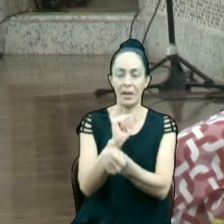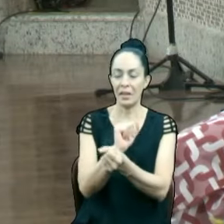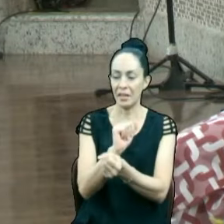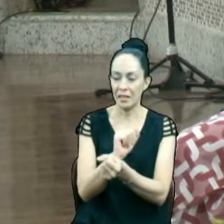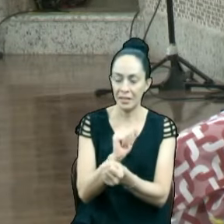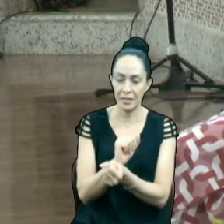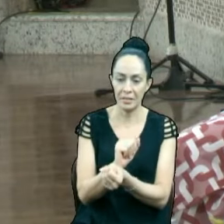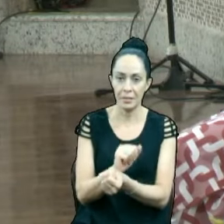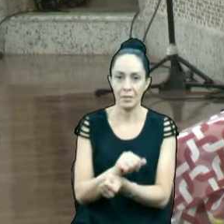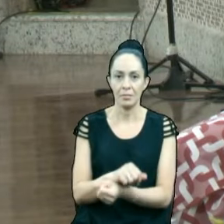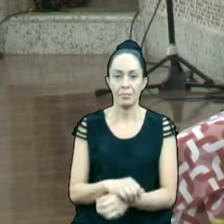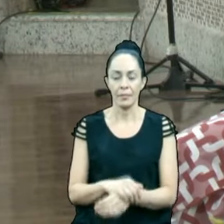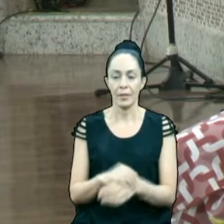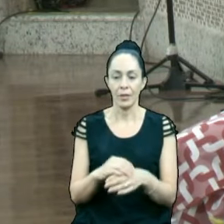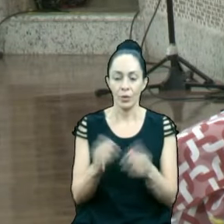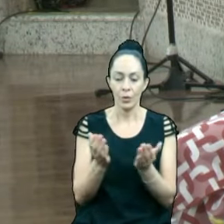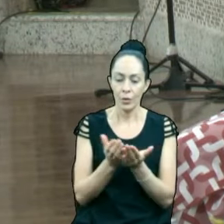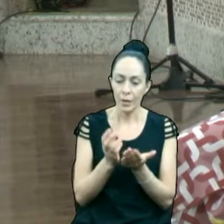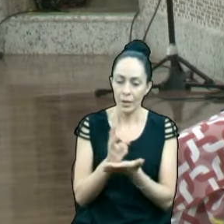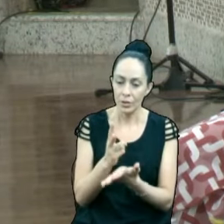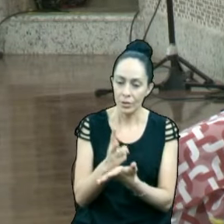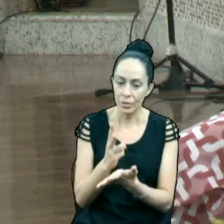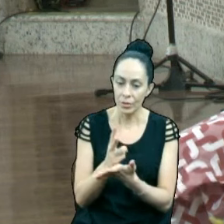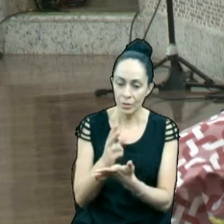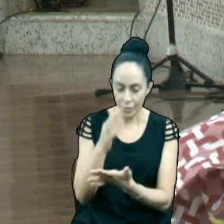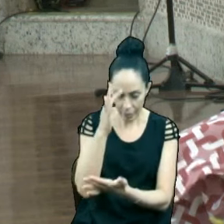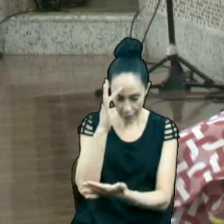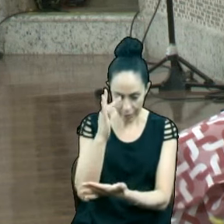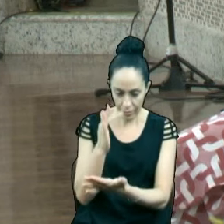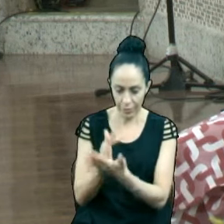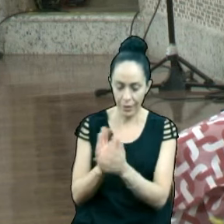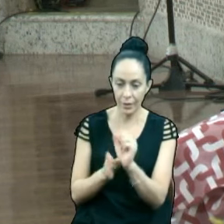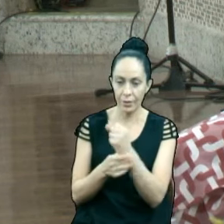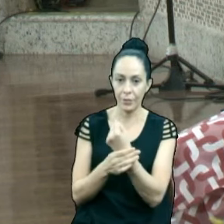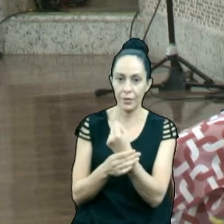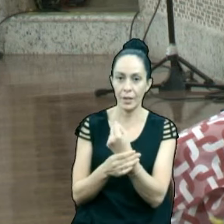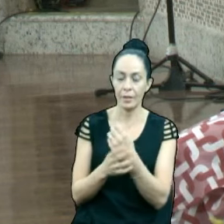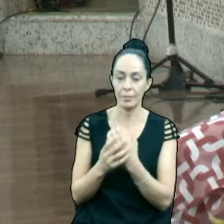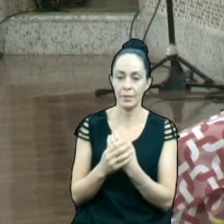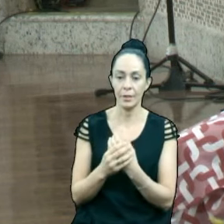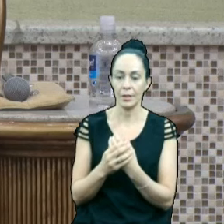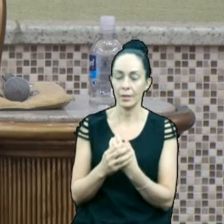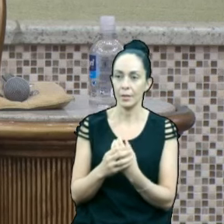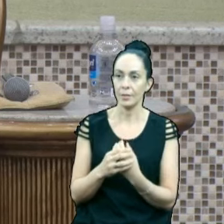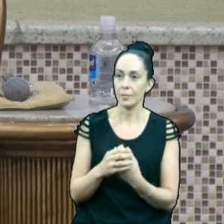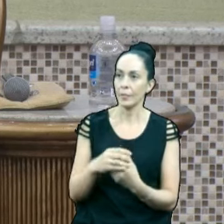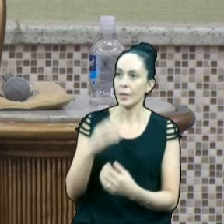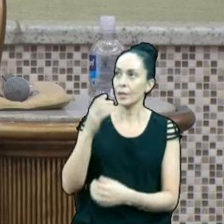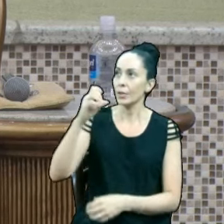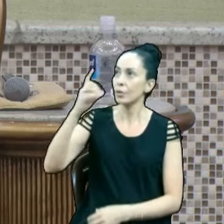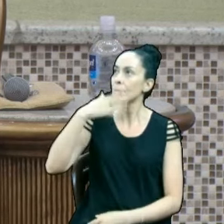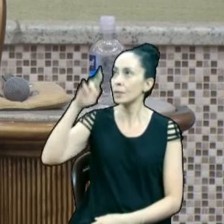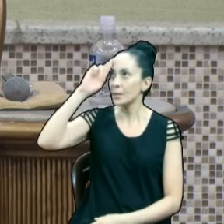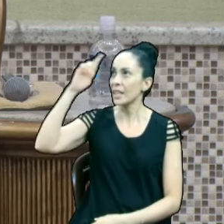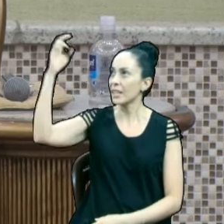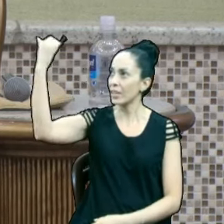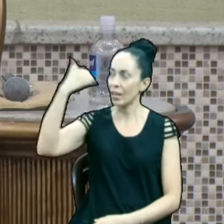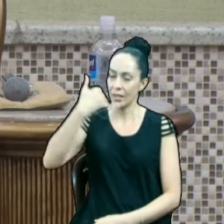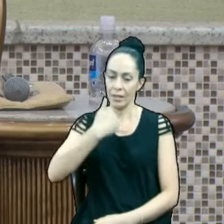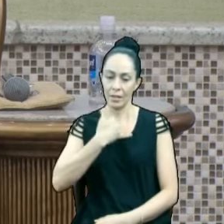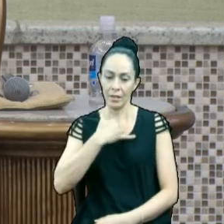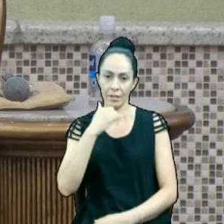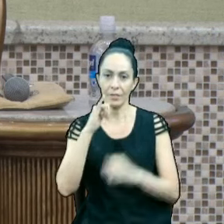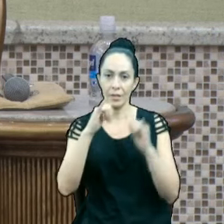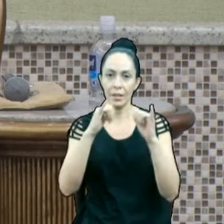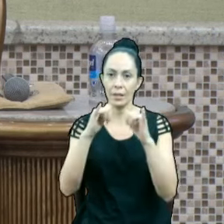comoda são senhor tem que mexer com a gente o tempo todo Levanta meu servo come